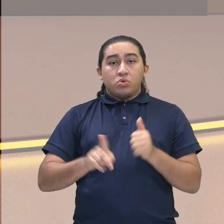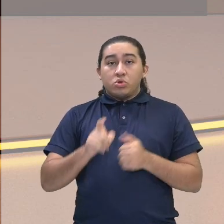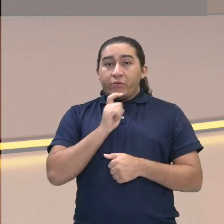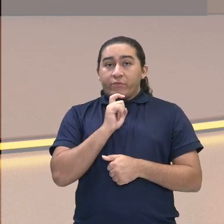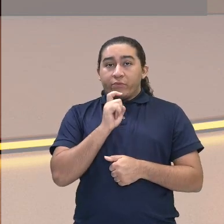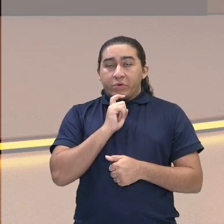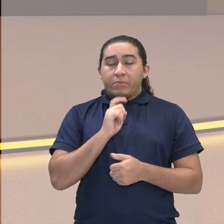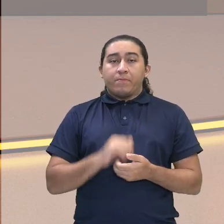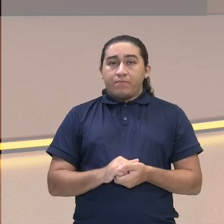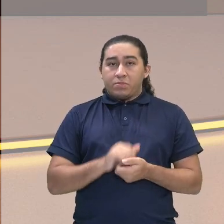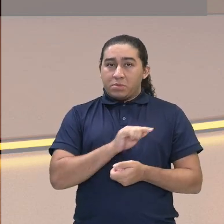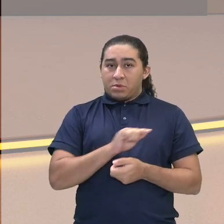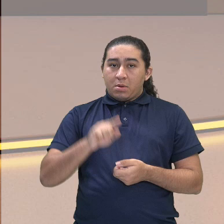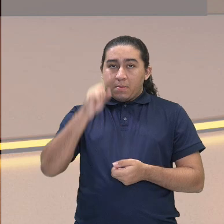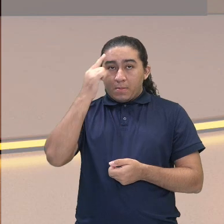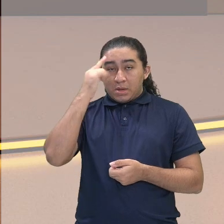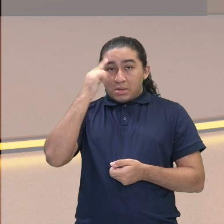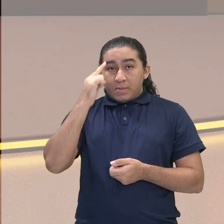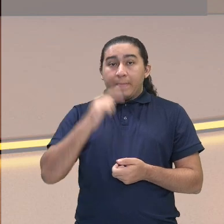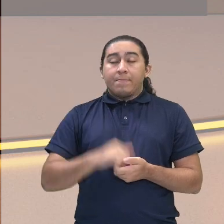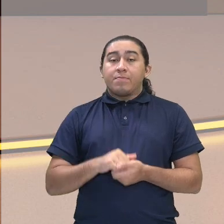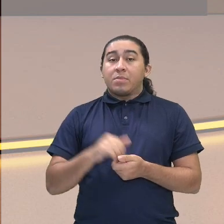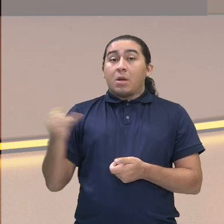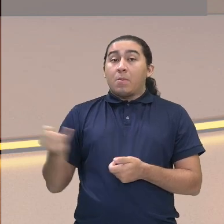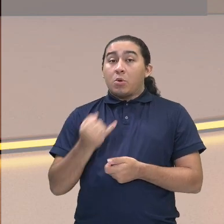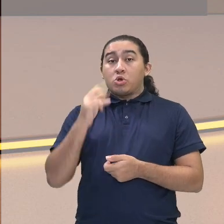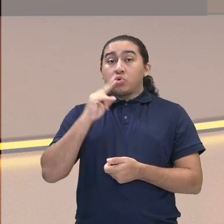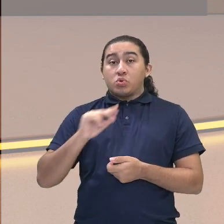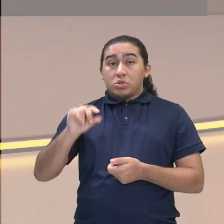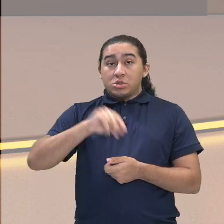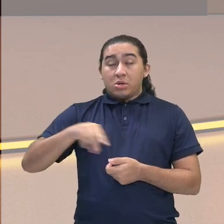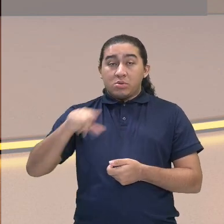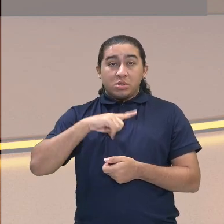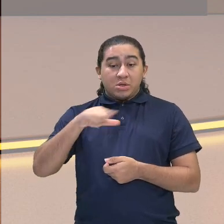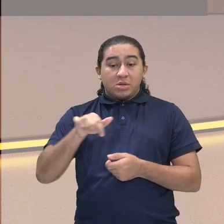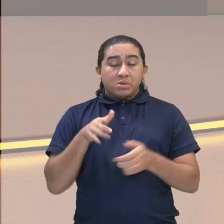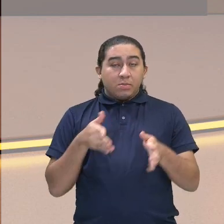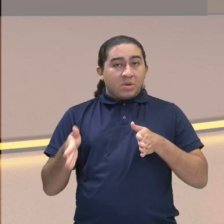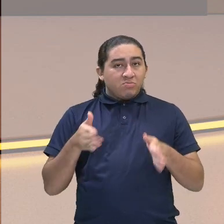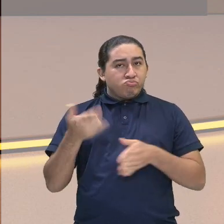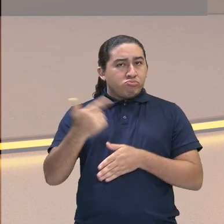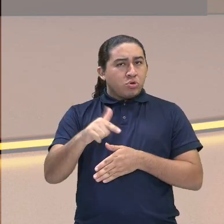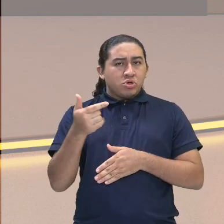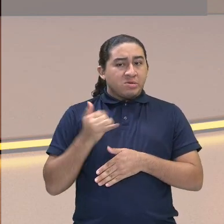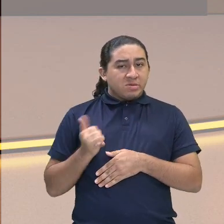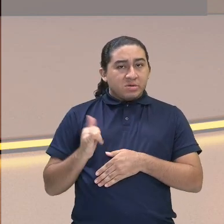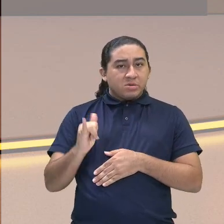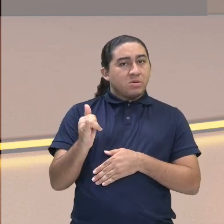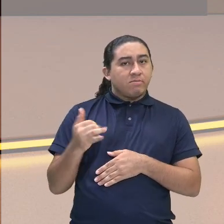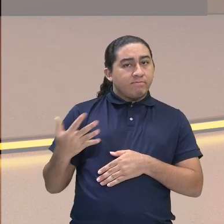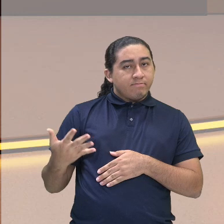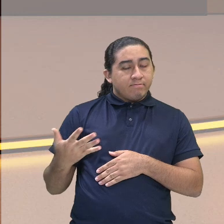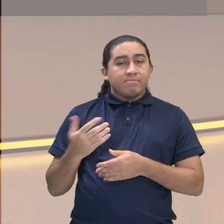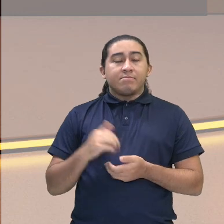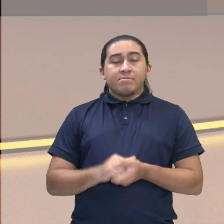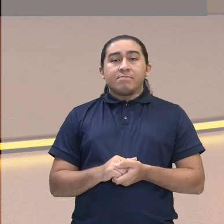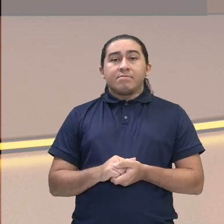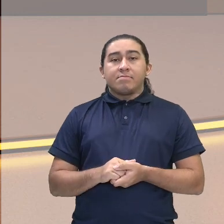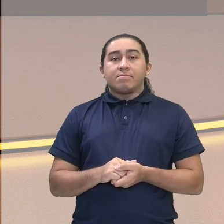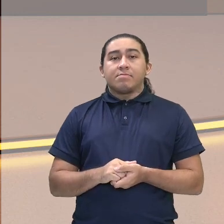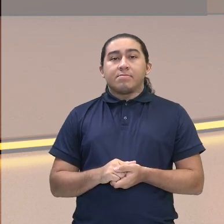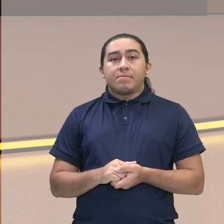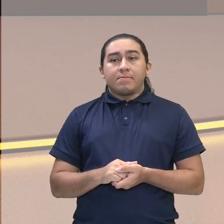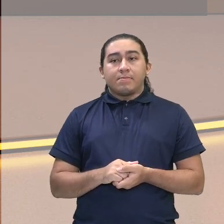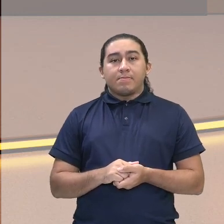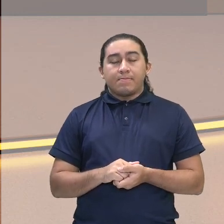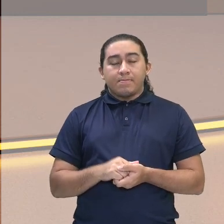imagina então qual era a importância que o sal tinha naquele momento que não existia nem energia elétrica? Então você pode imaginar